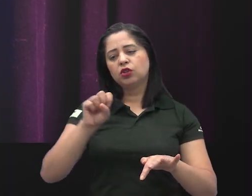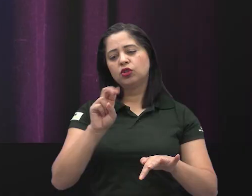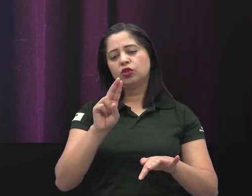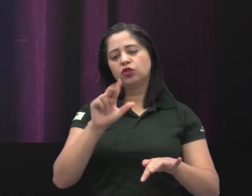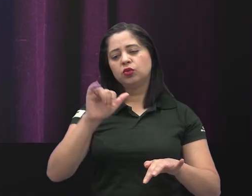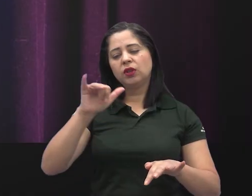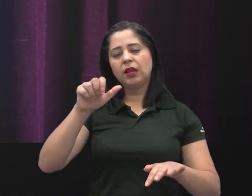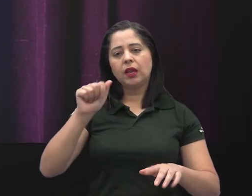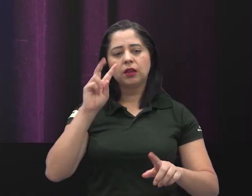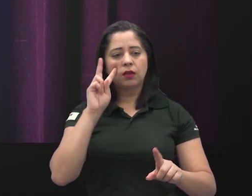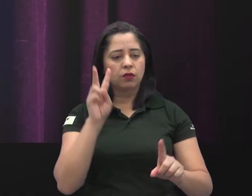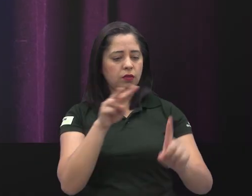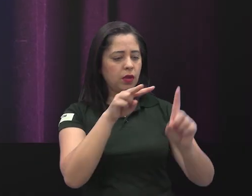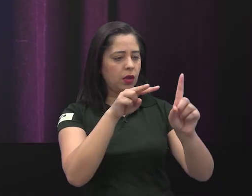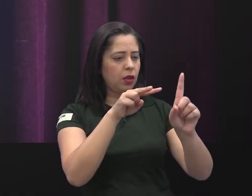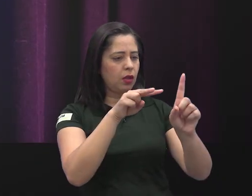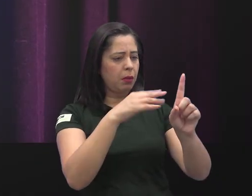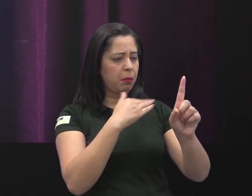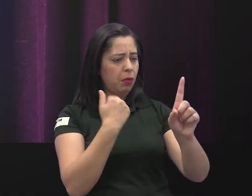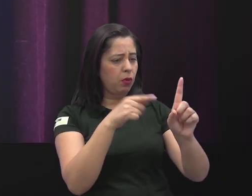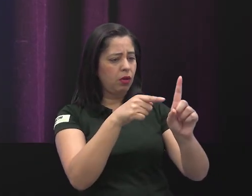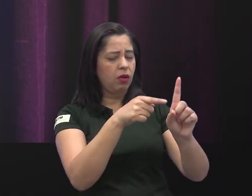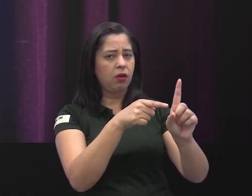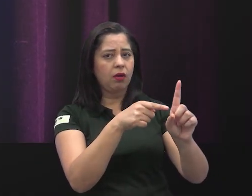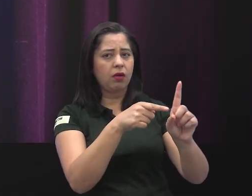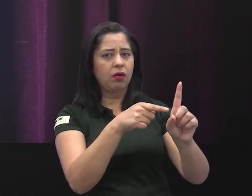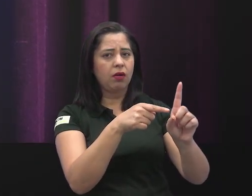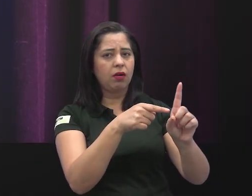Julieta encontra o seu amante morto.